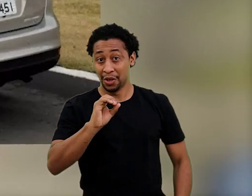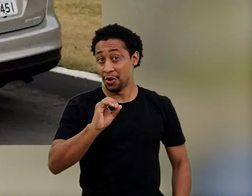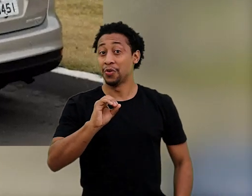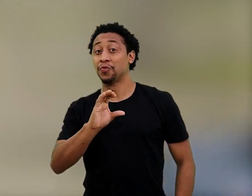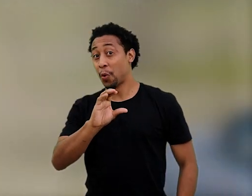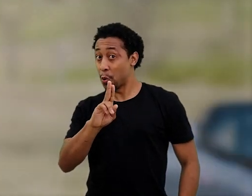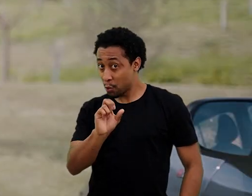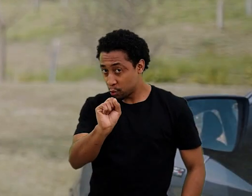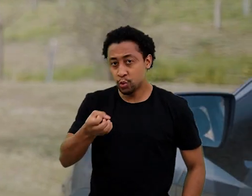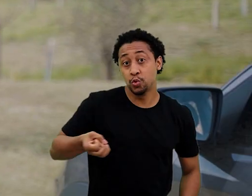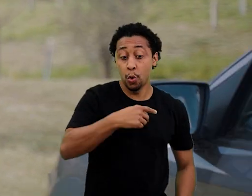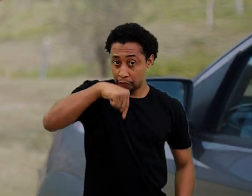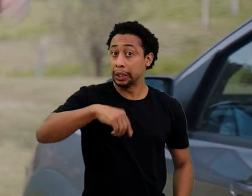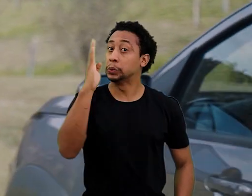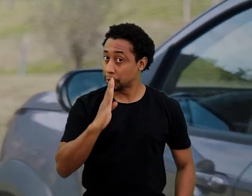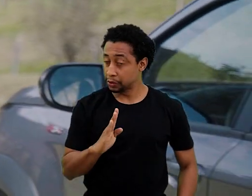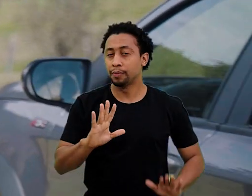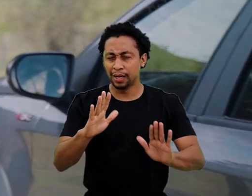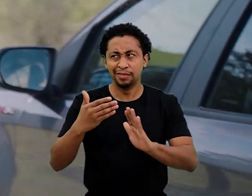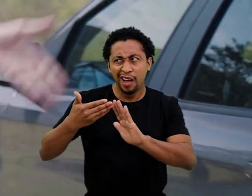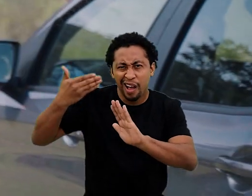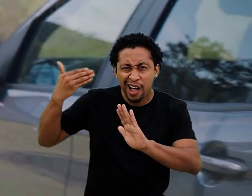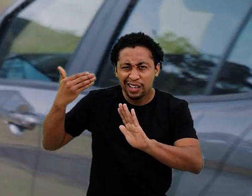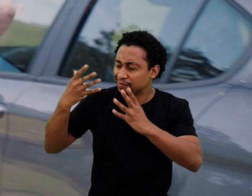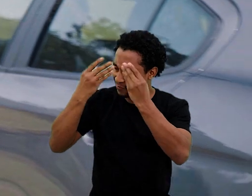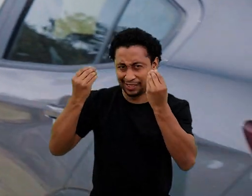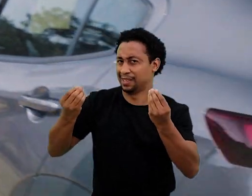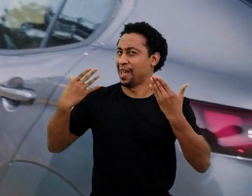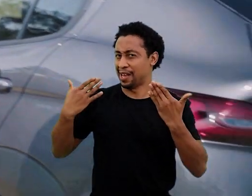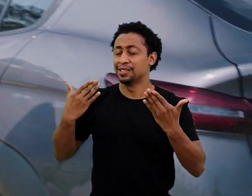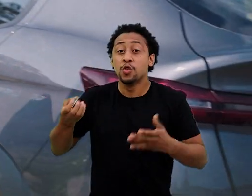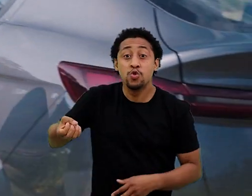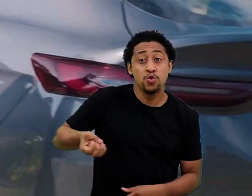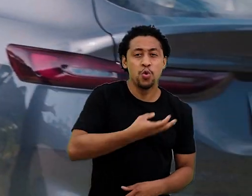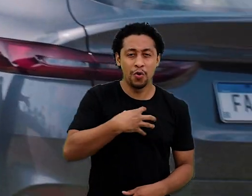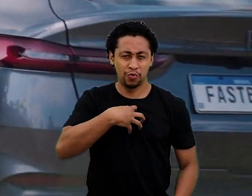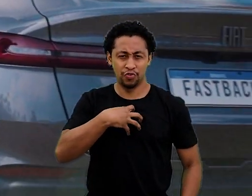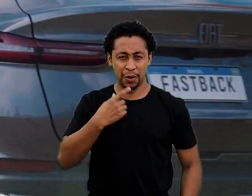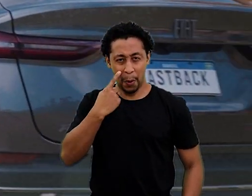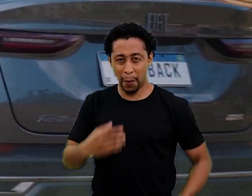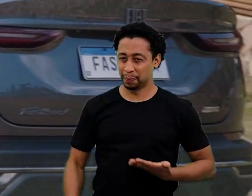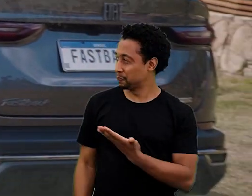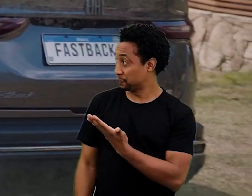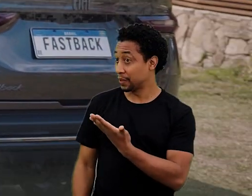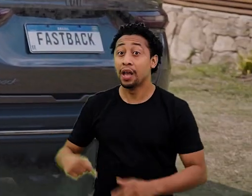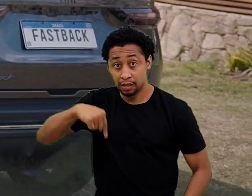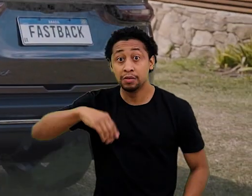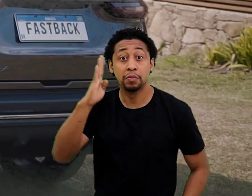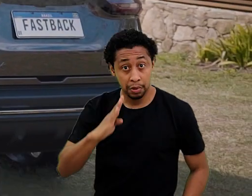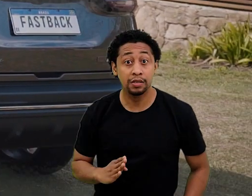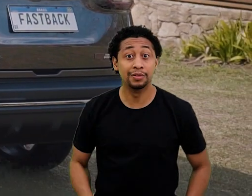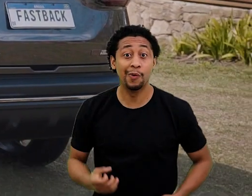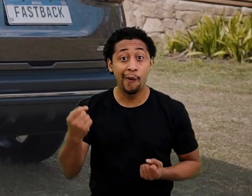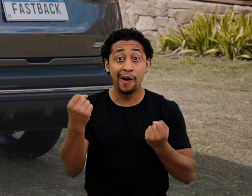mercado. Agora, passa uma borracha em tudo isso, porque Fastback, a partir de agora, aqui no Brasil pelo menos, significa